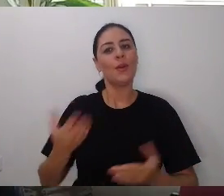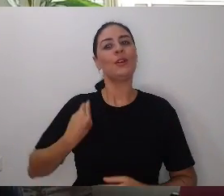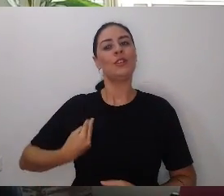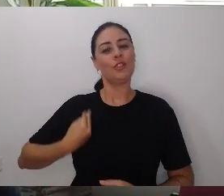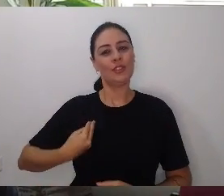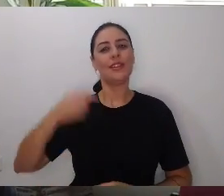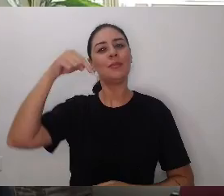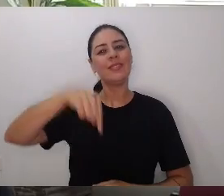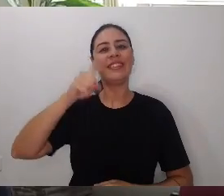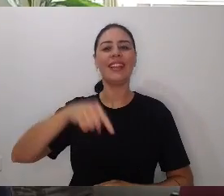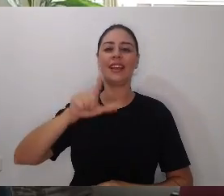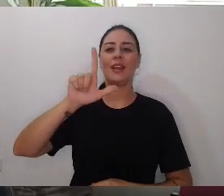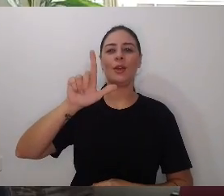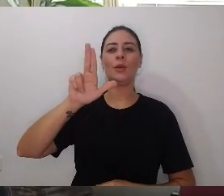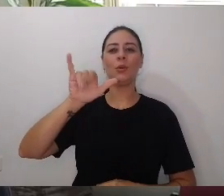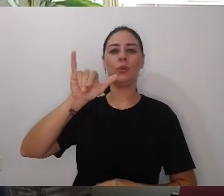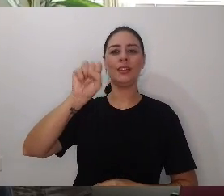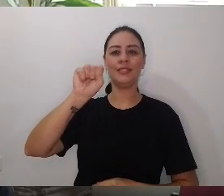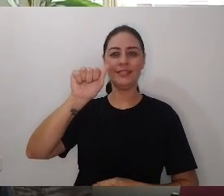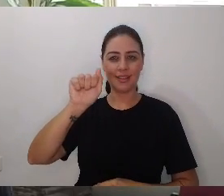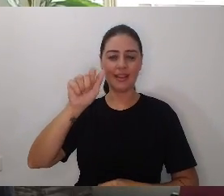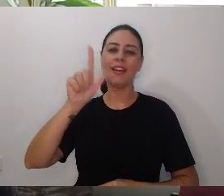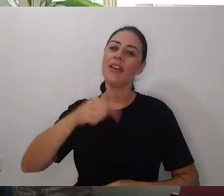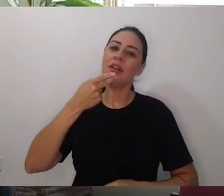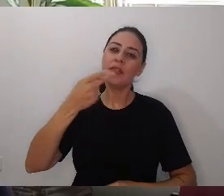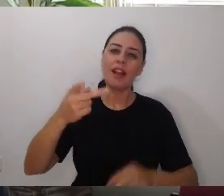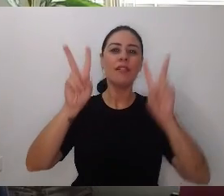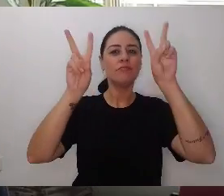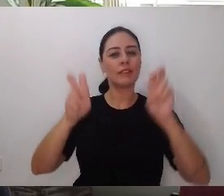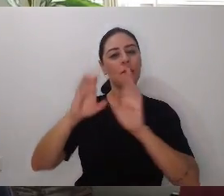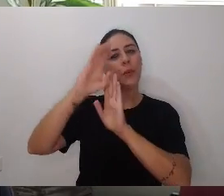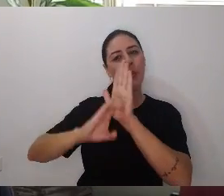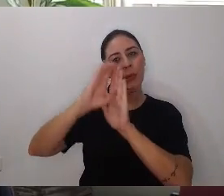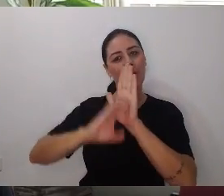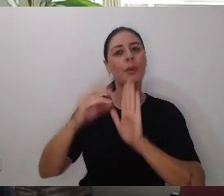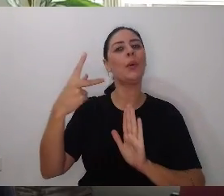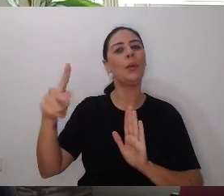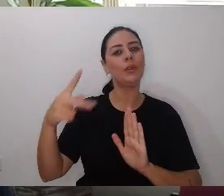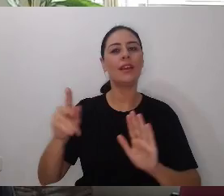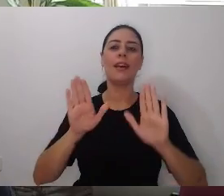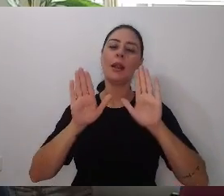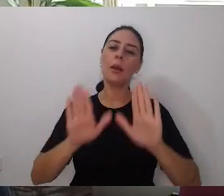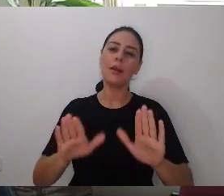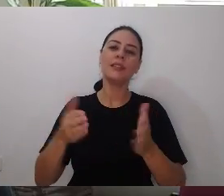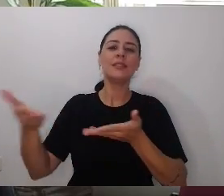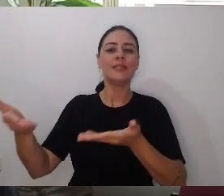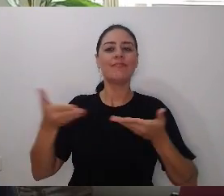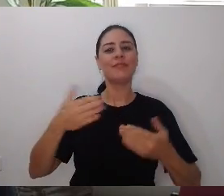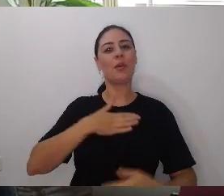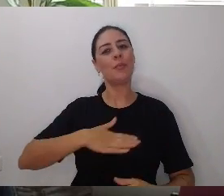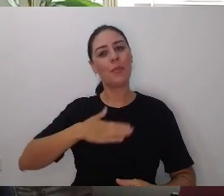famílias, né? Hoje nós estaremos aqui com a Luísa, que daqui a pouquinho eu vou falar sobre ela, sobre o currículo